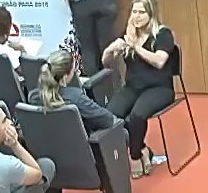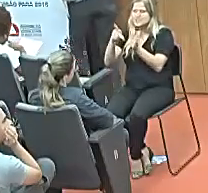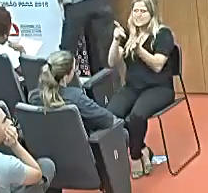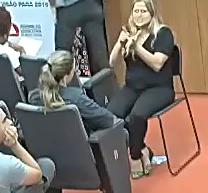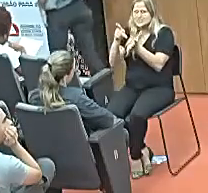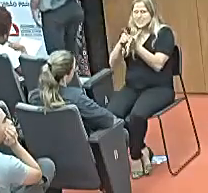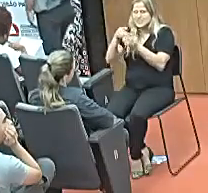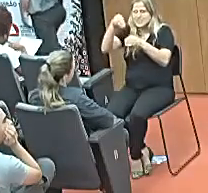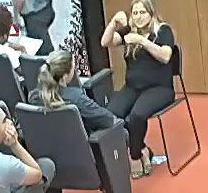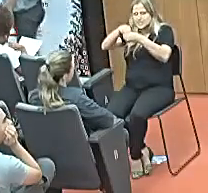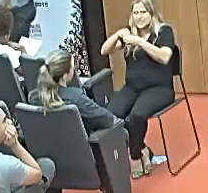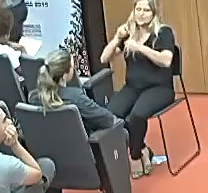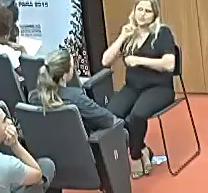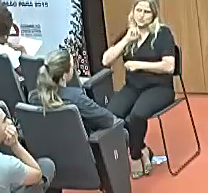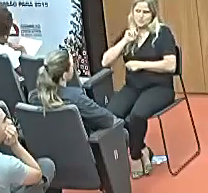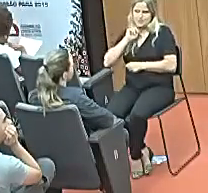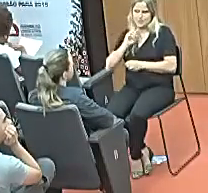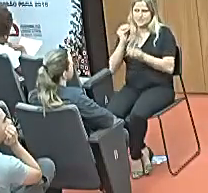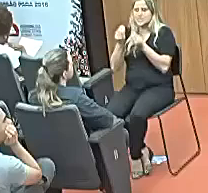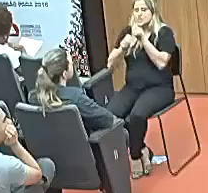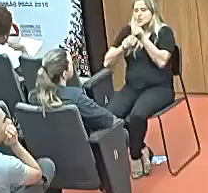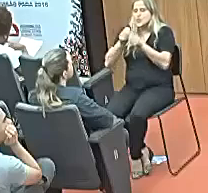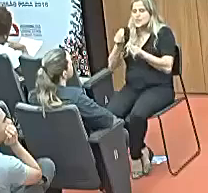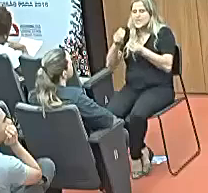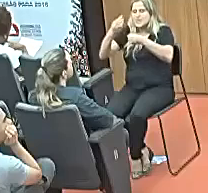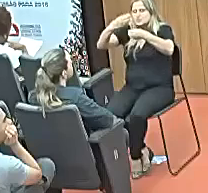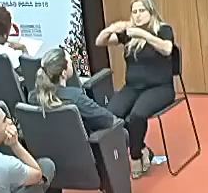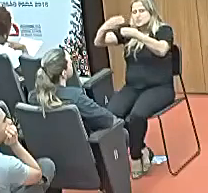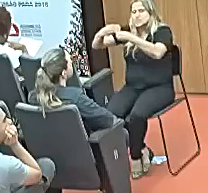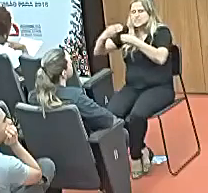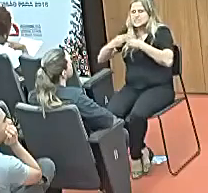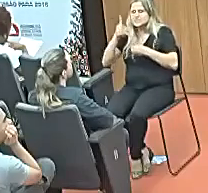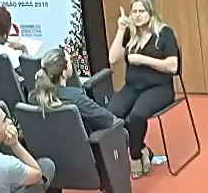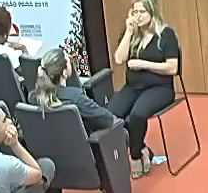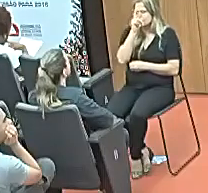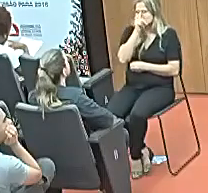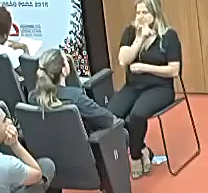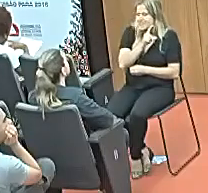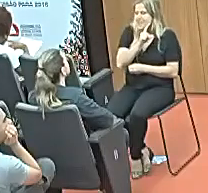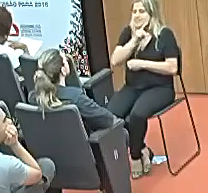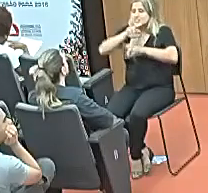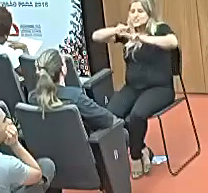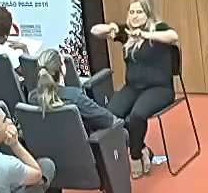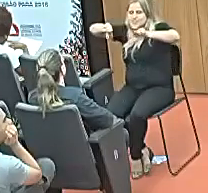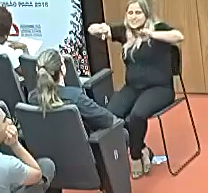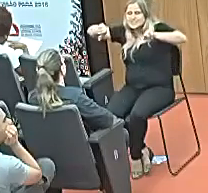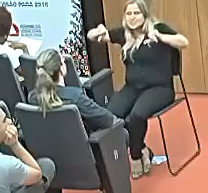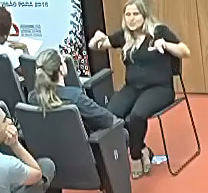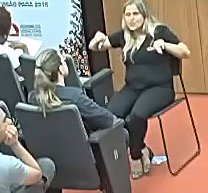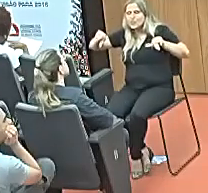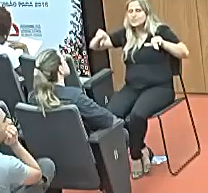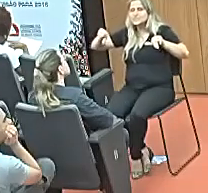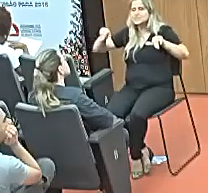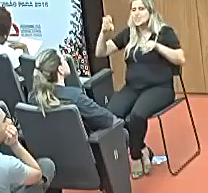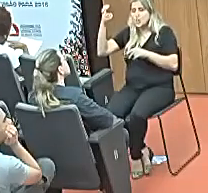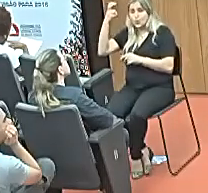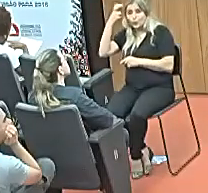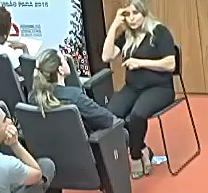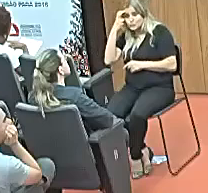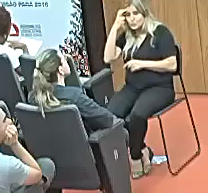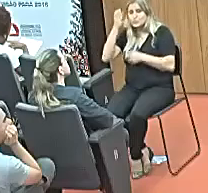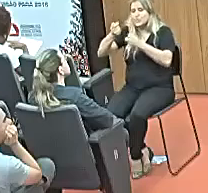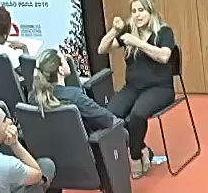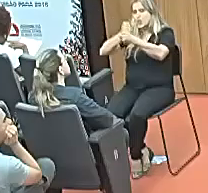dificuldades e nas suas várias nas suas variedades territoriais sejam elas culturais e